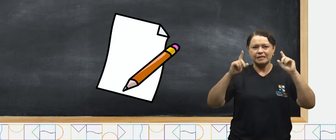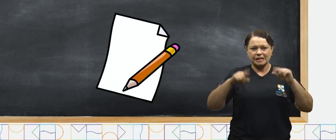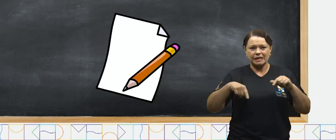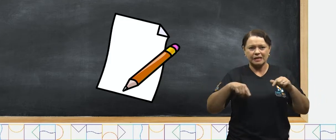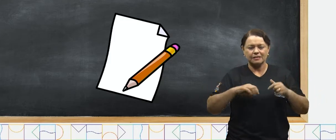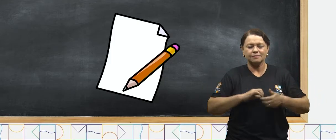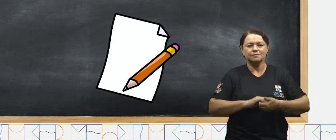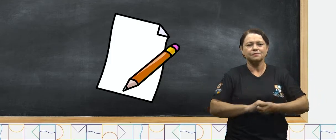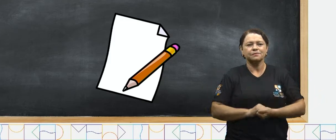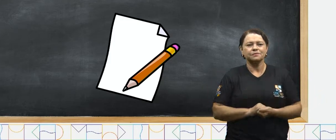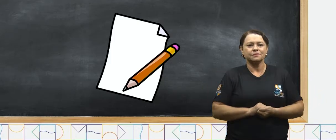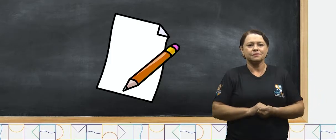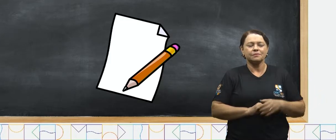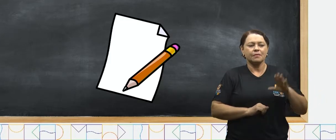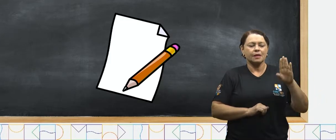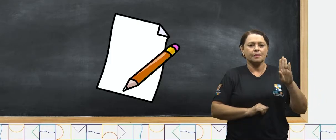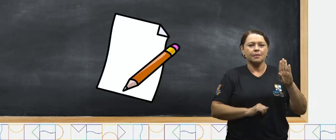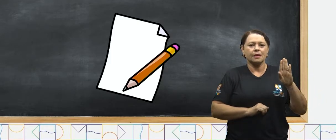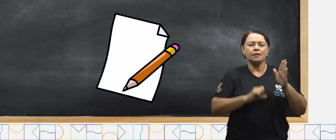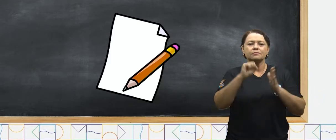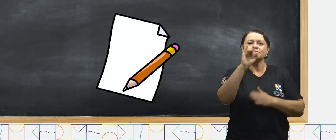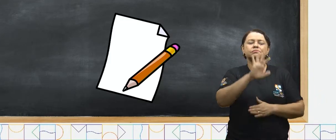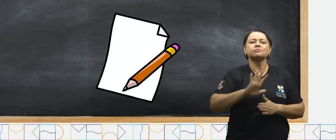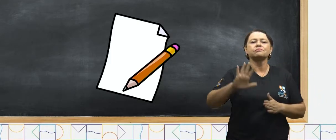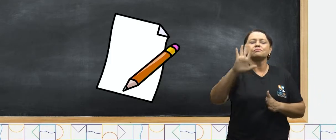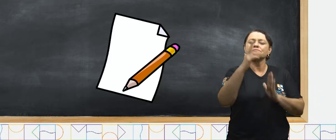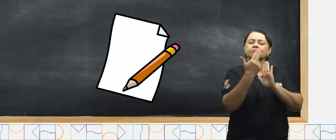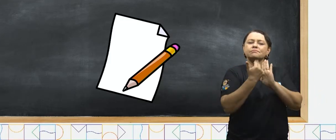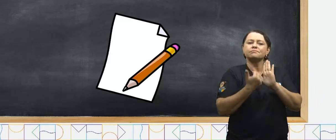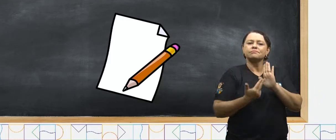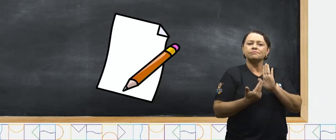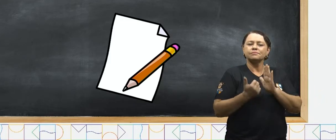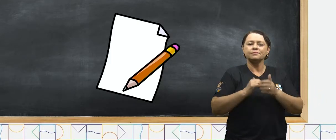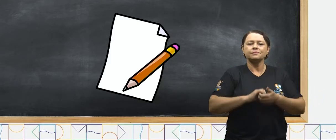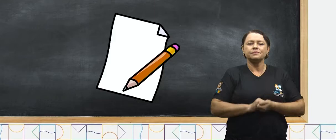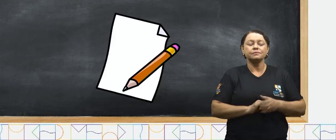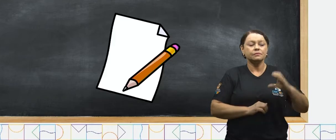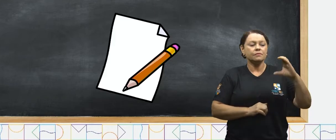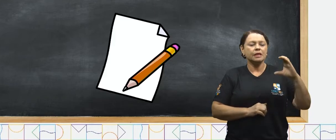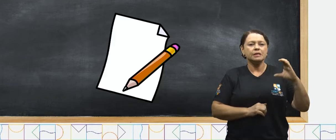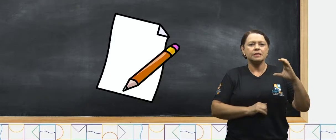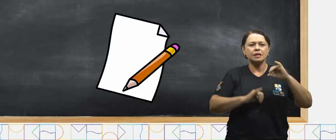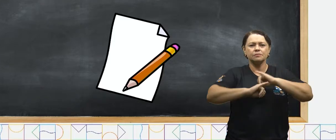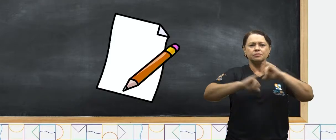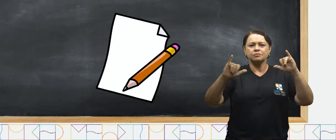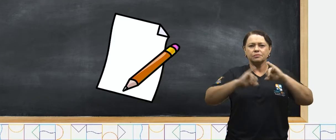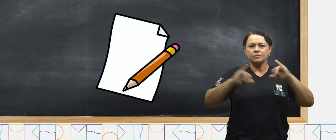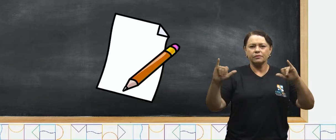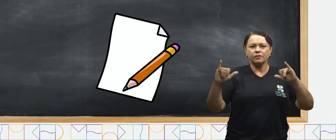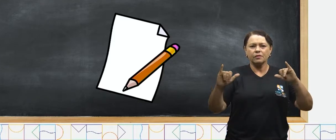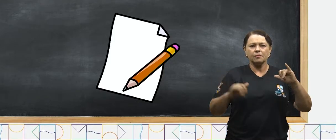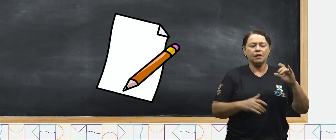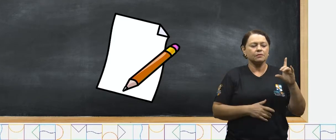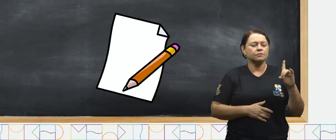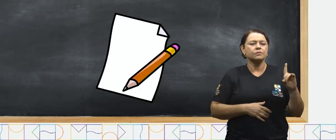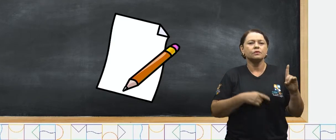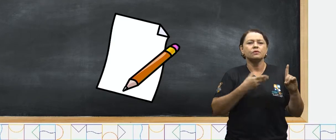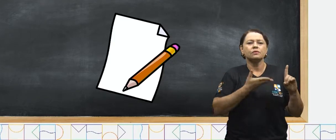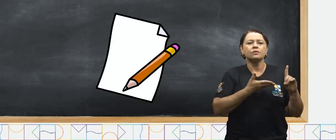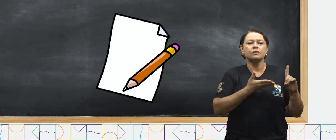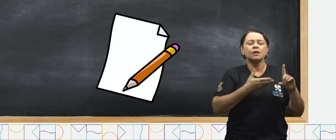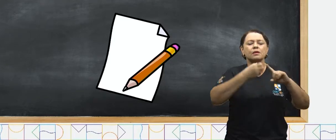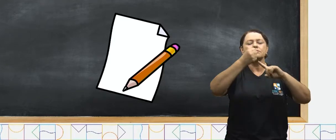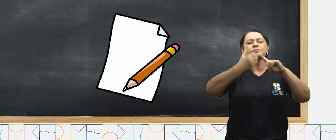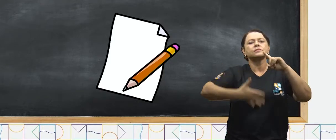divertir; letra B, ilustrar; letra C, informar. O objetivo deste